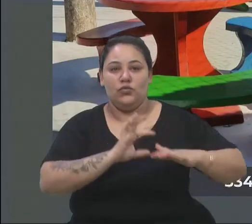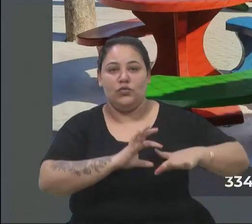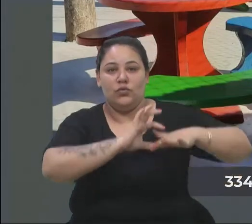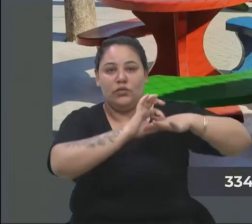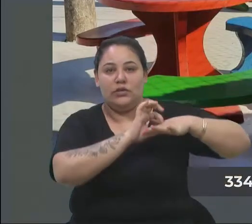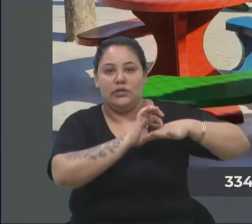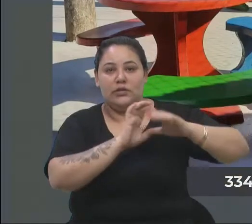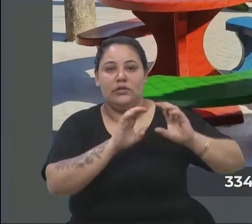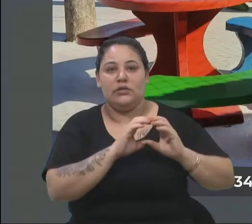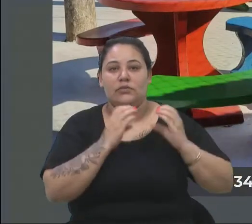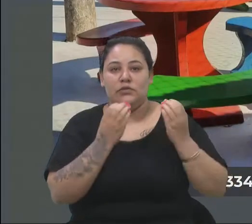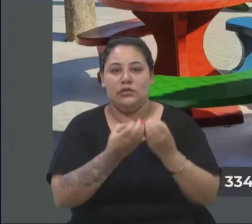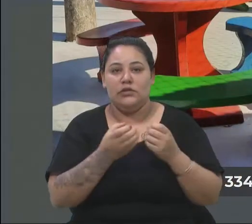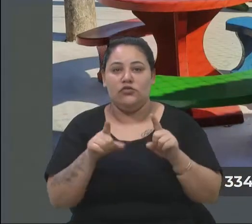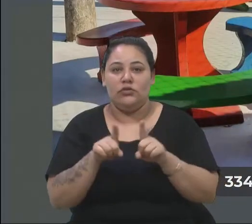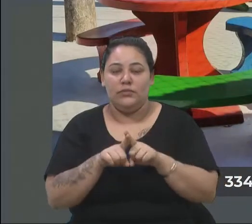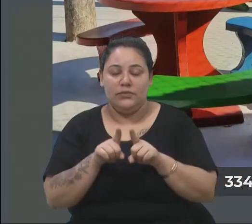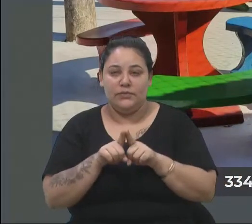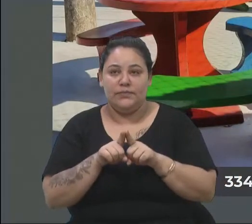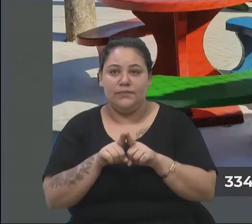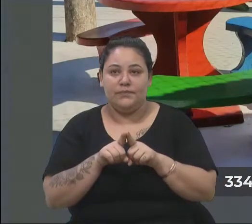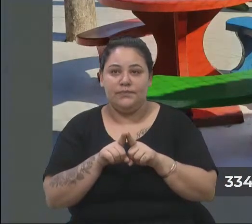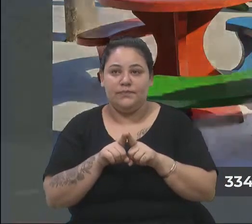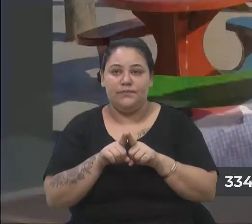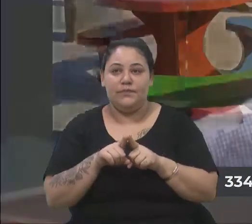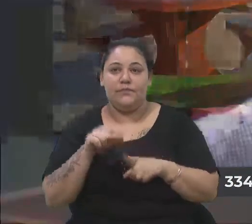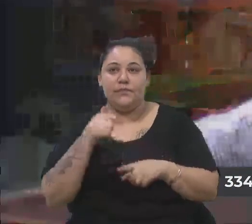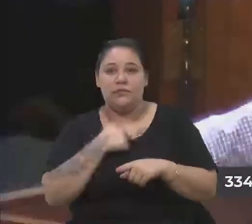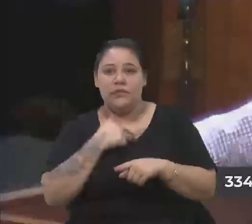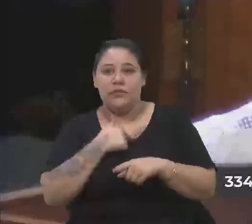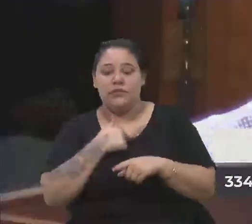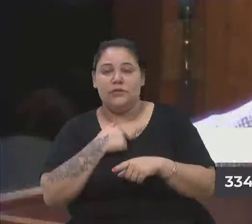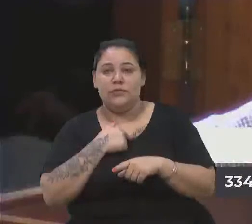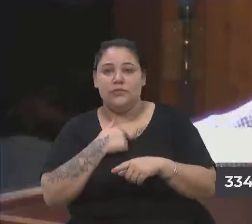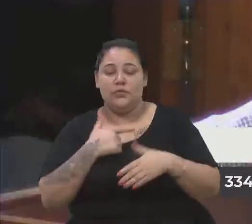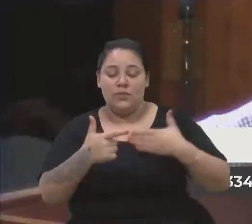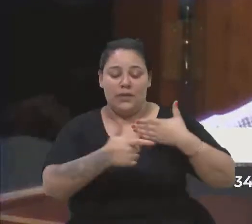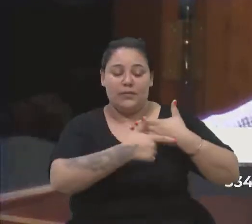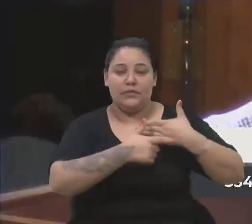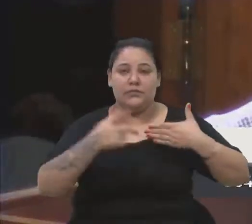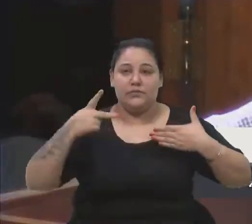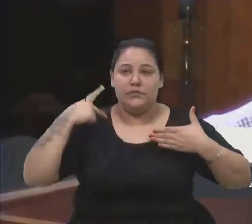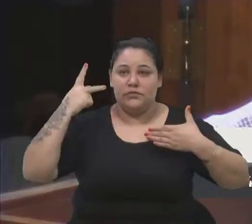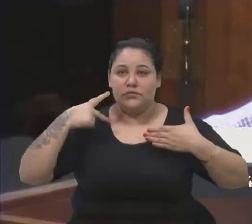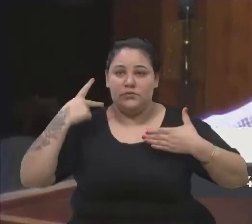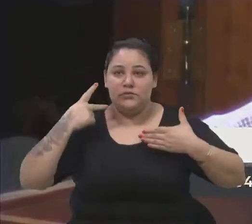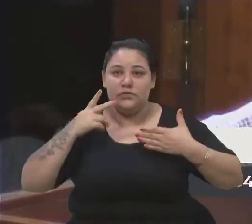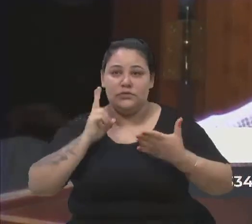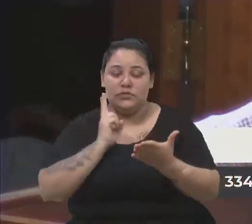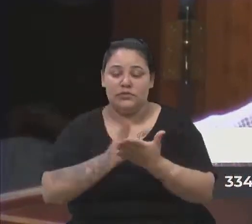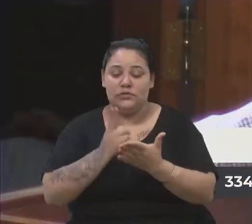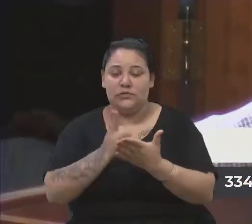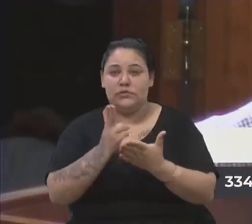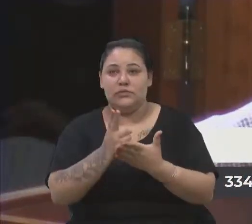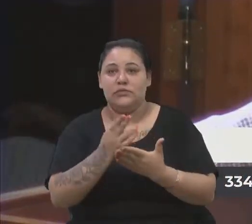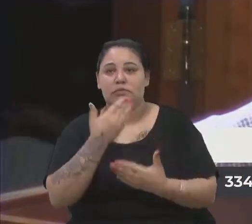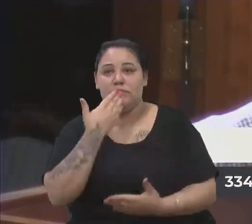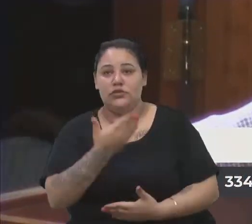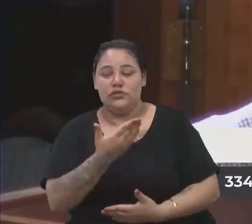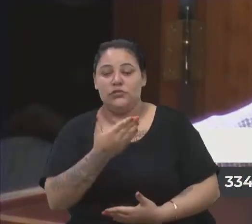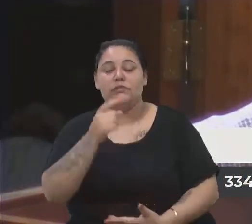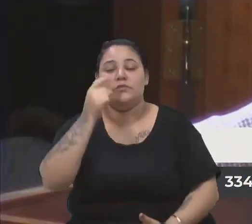sua comunidade, do qual eu, na condição de vereador, sempre que solicitado, estive